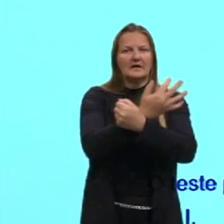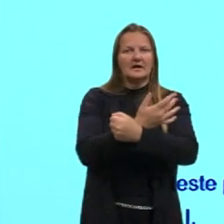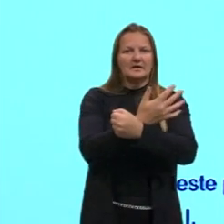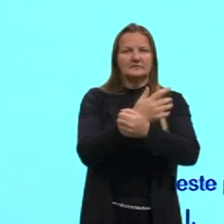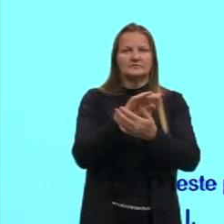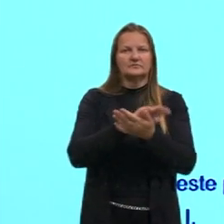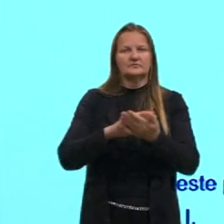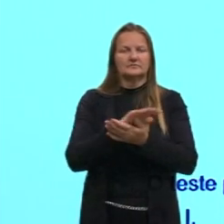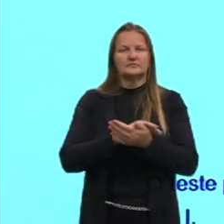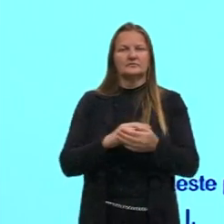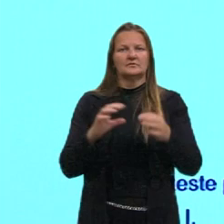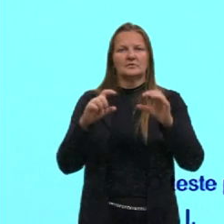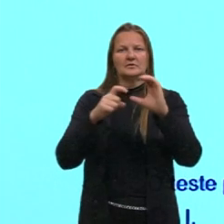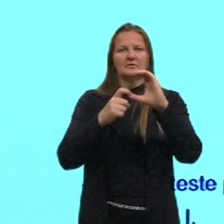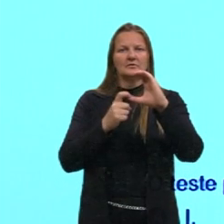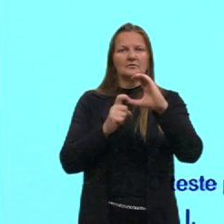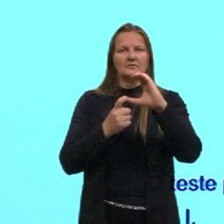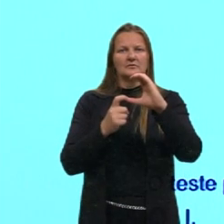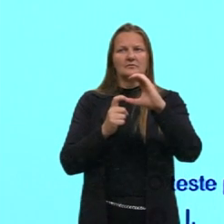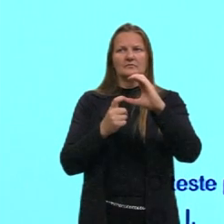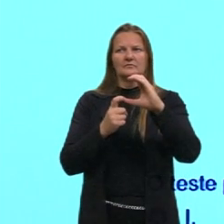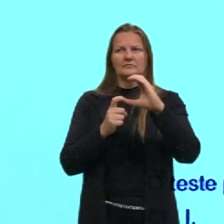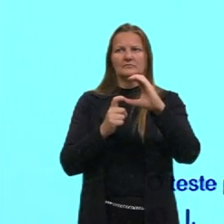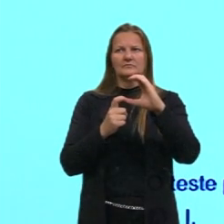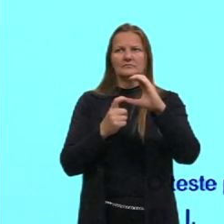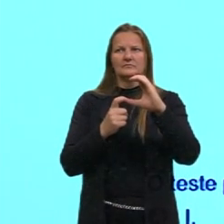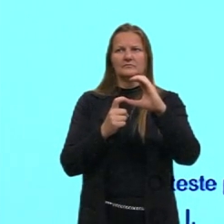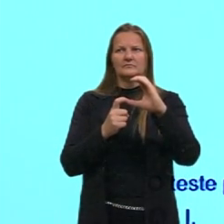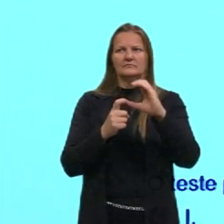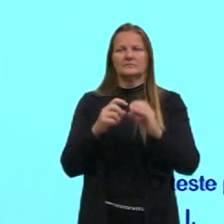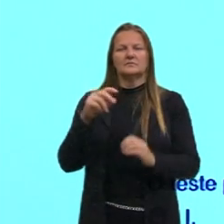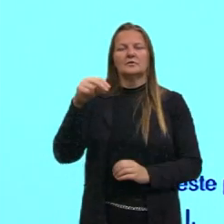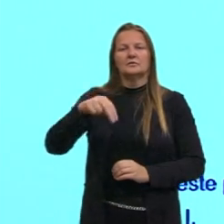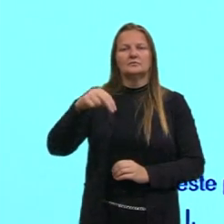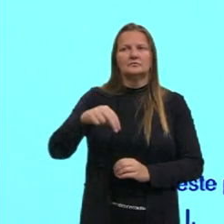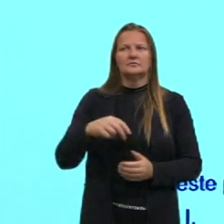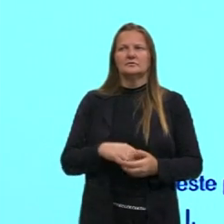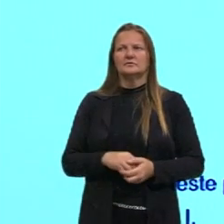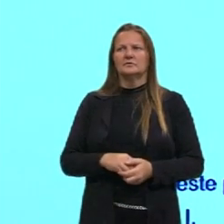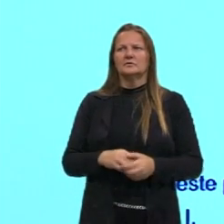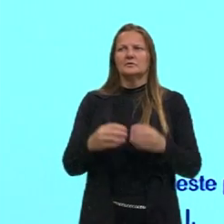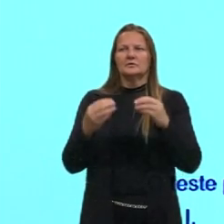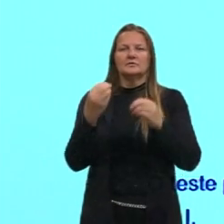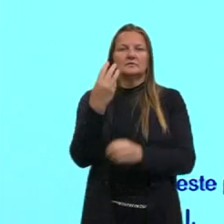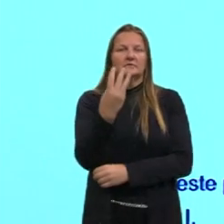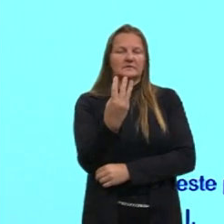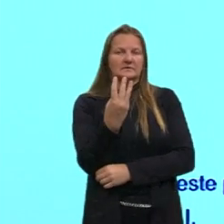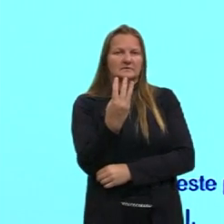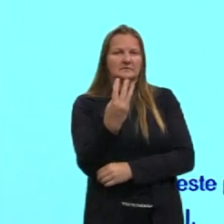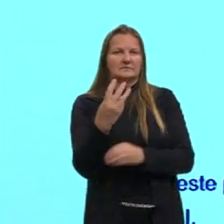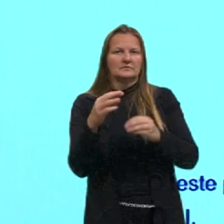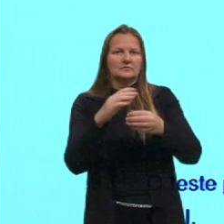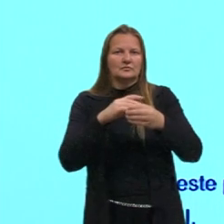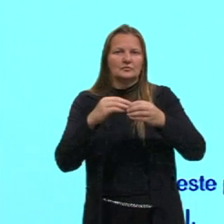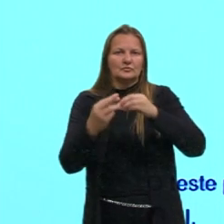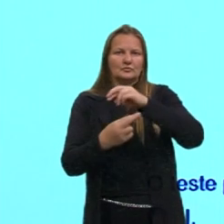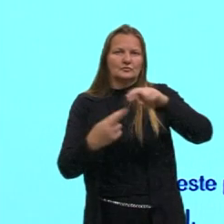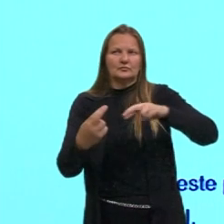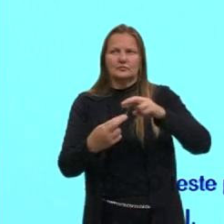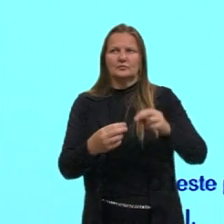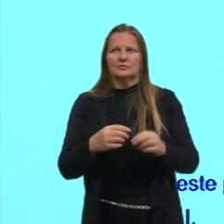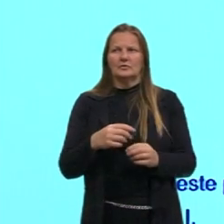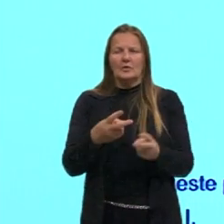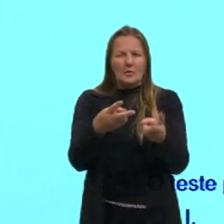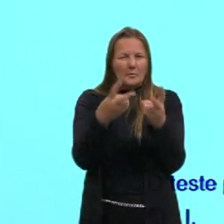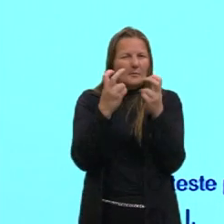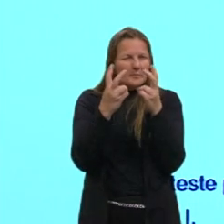nenhum anel aqui exatamente onde só com nitrogênio no composto 3 que que eu identifico de cara aqui